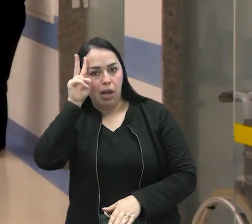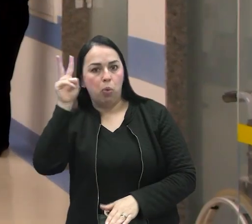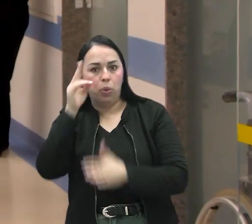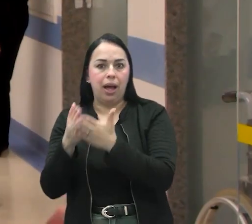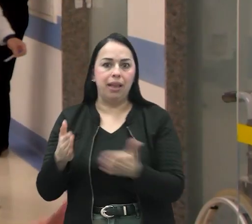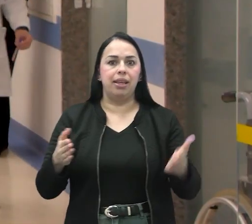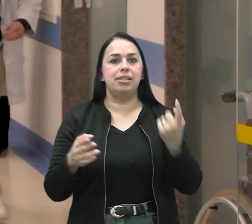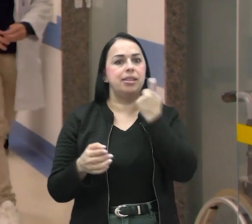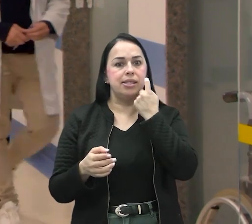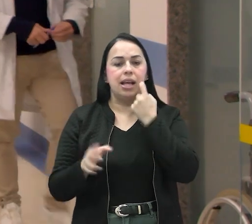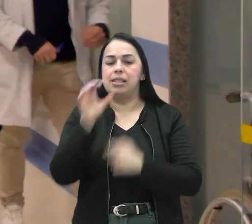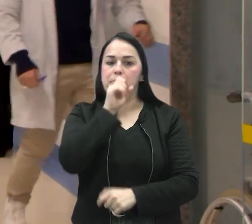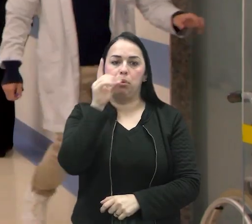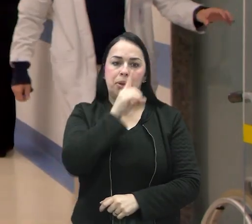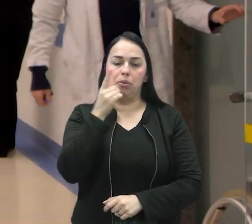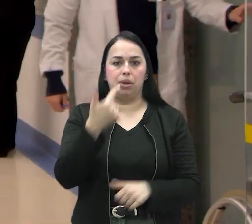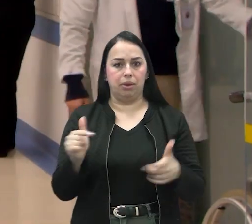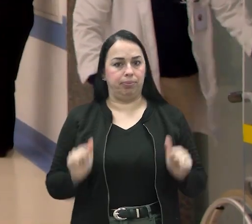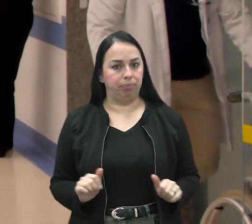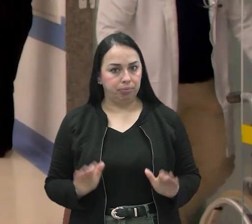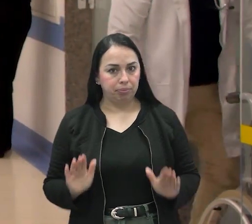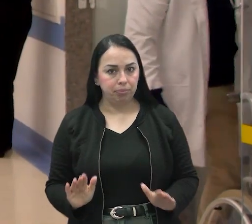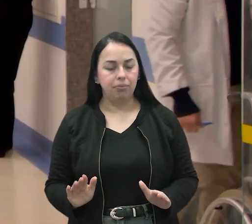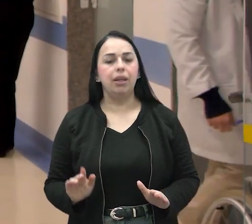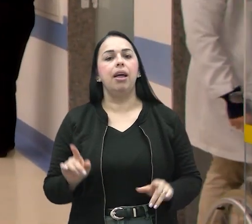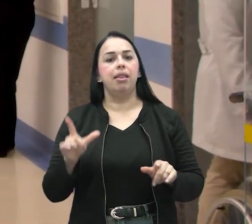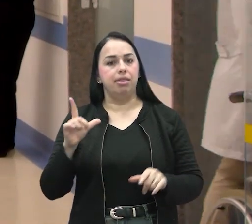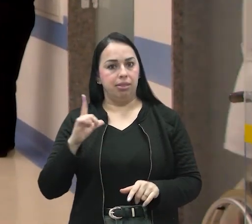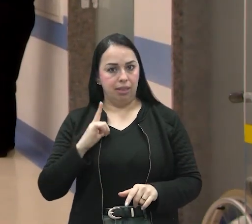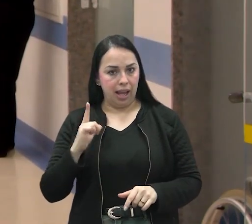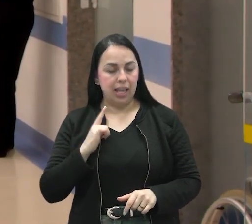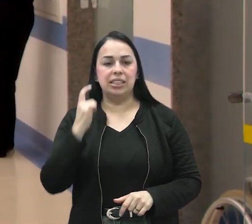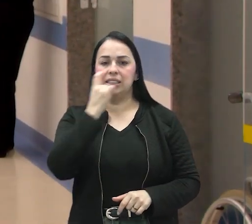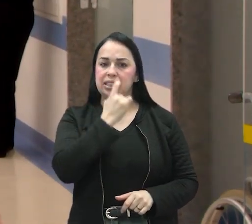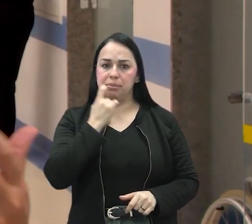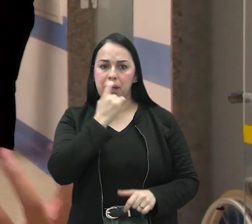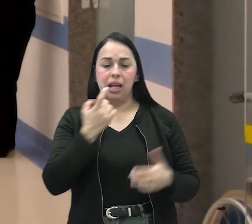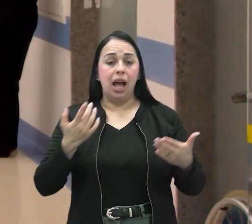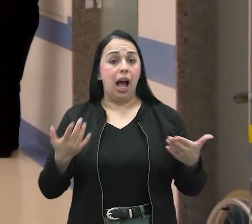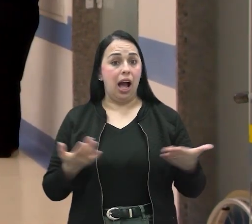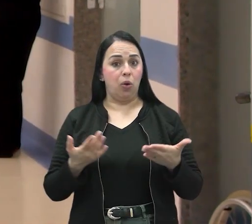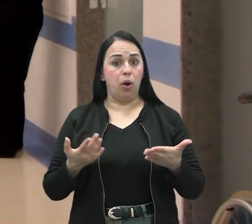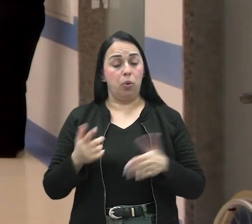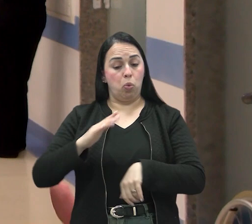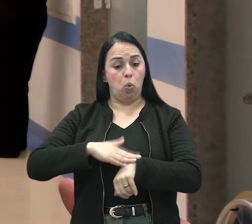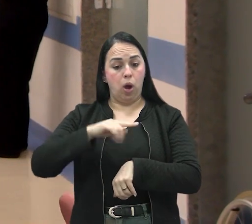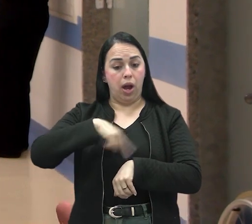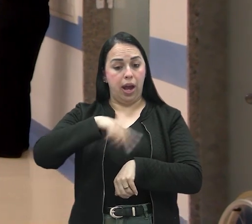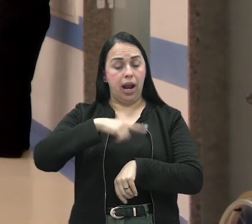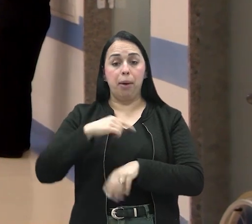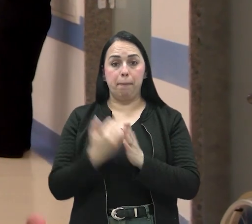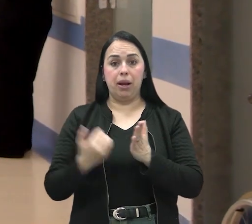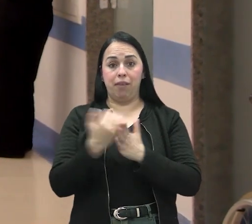Nós já temos todo o atendimento na atenção básica, na secundária com as especialidades odontológicas, e agora a gente amplia, não só no